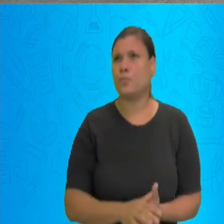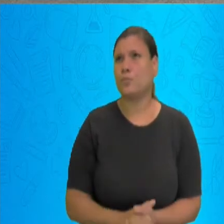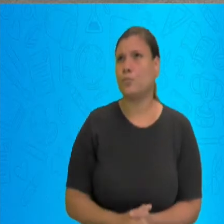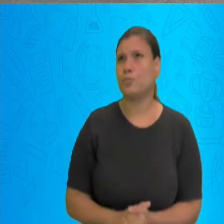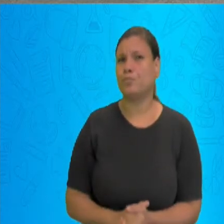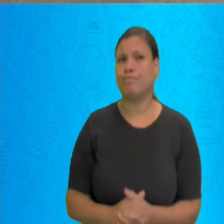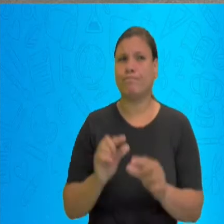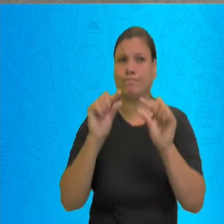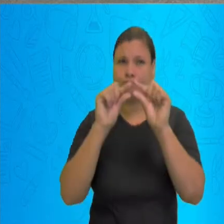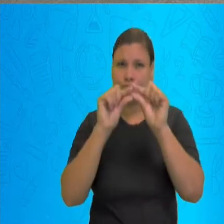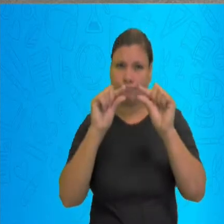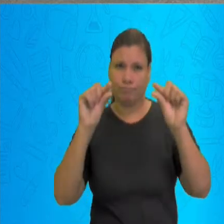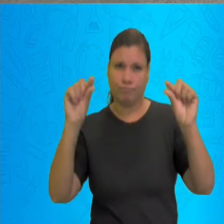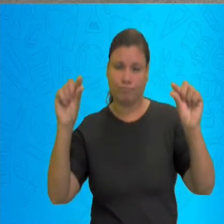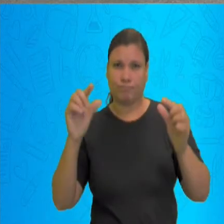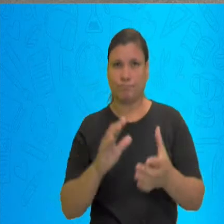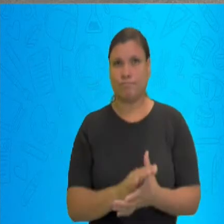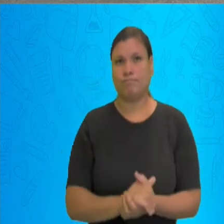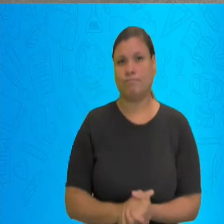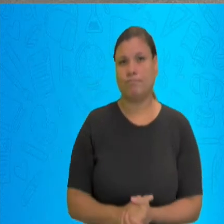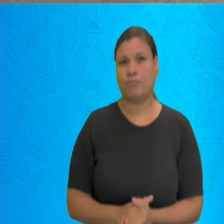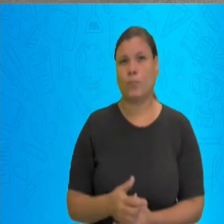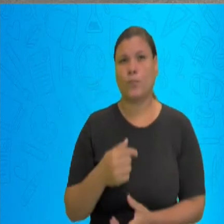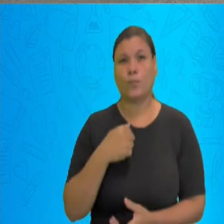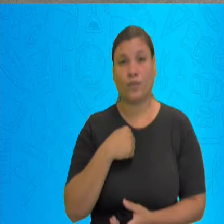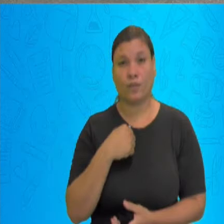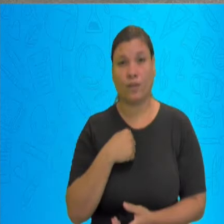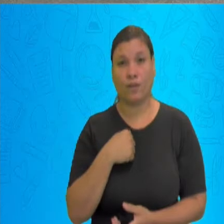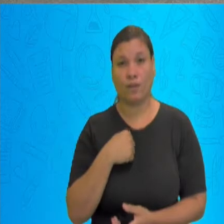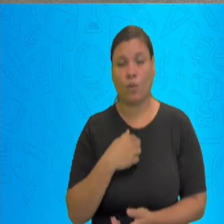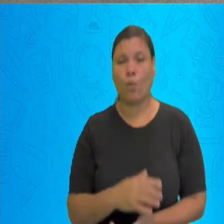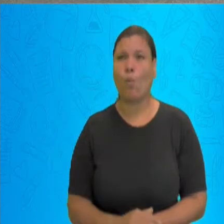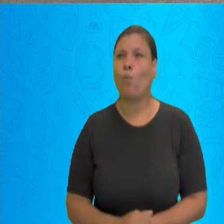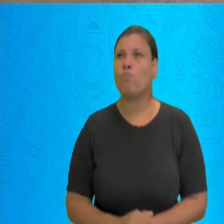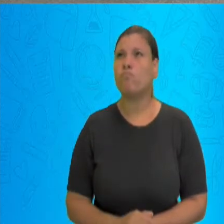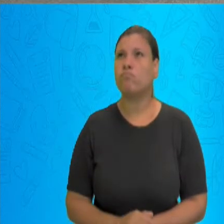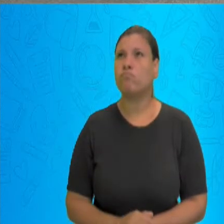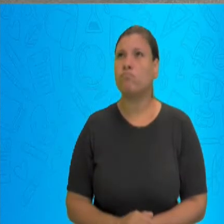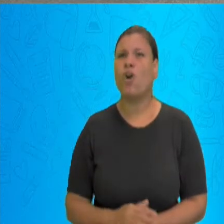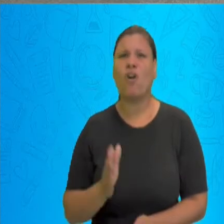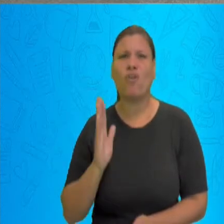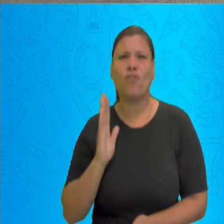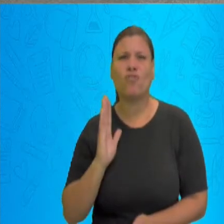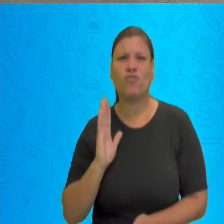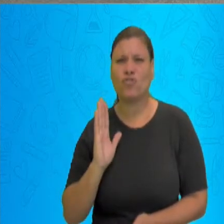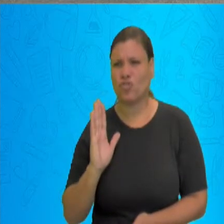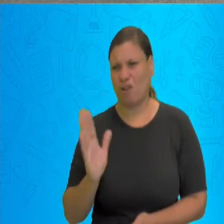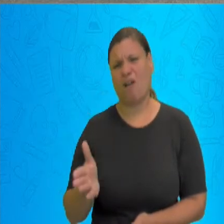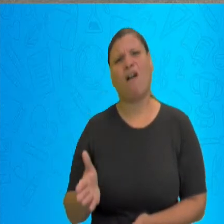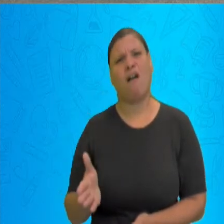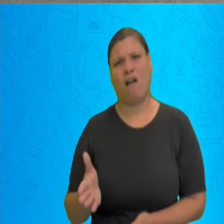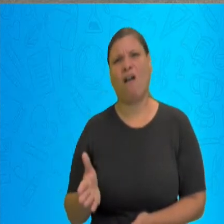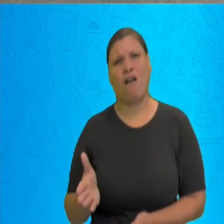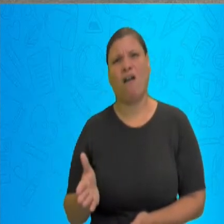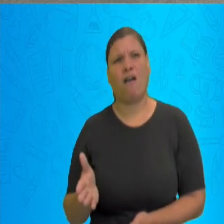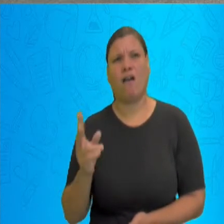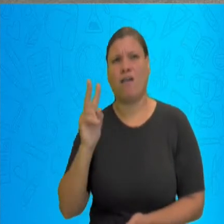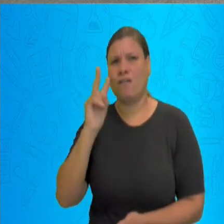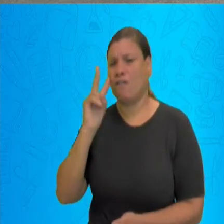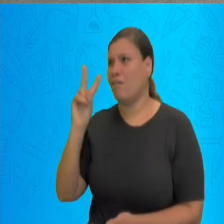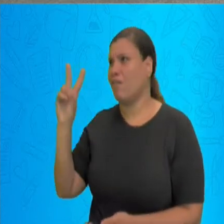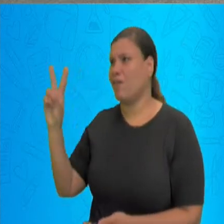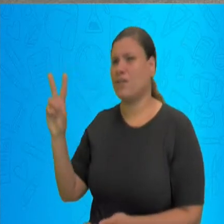a passagem quando ele desistiu. Reservara. Olha lá o